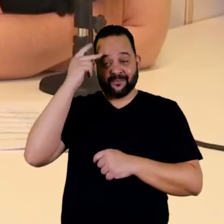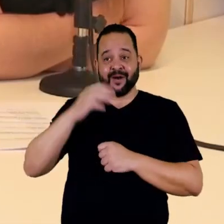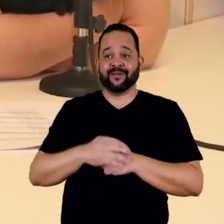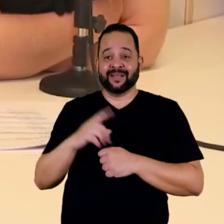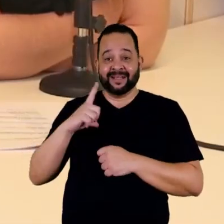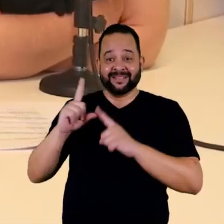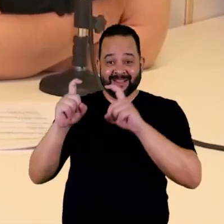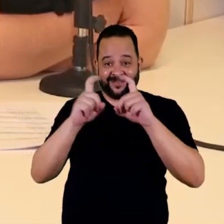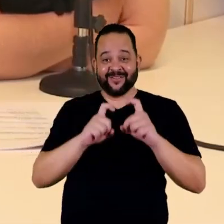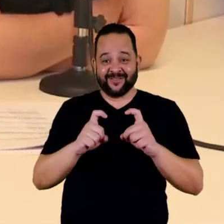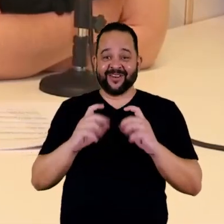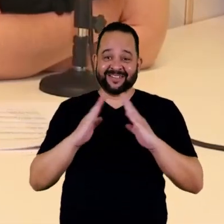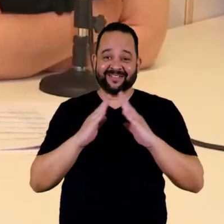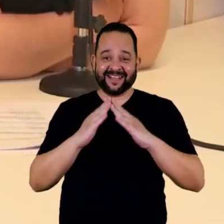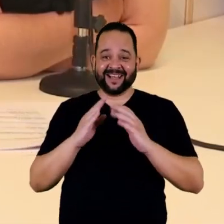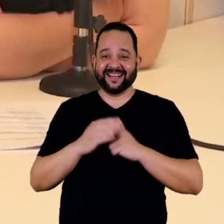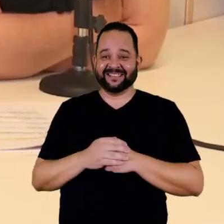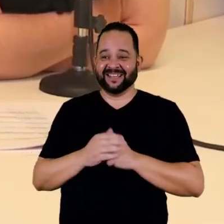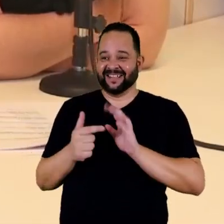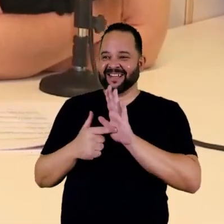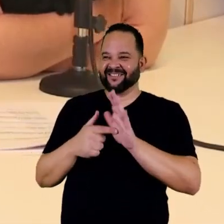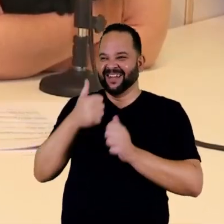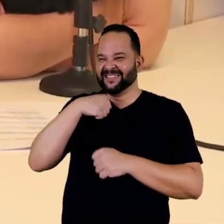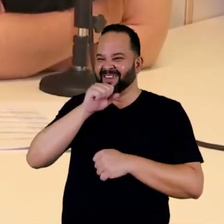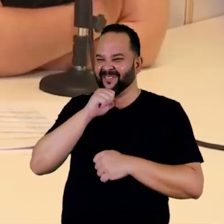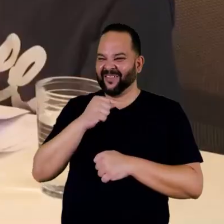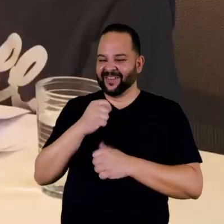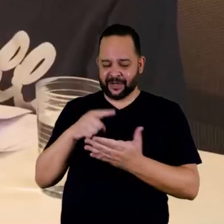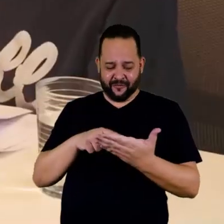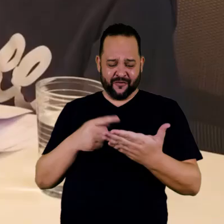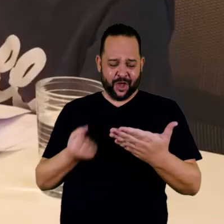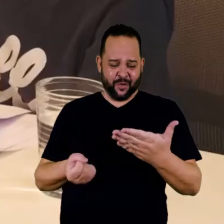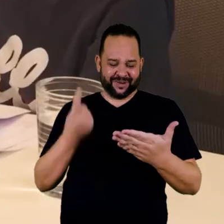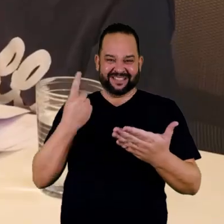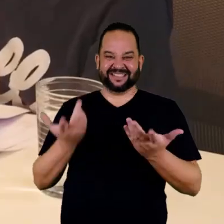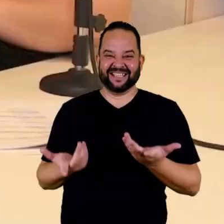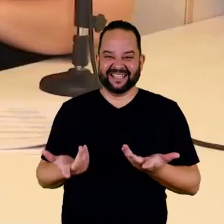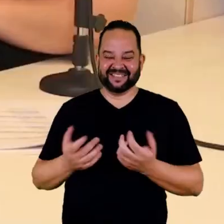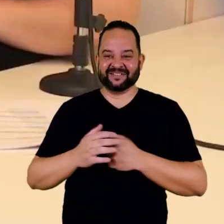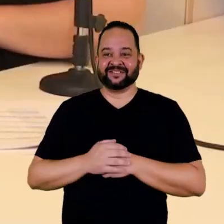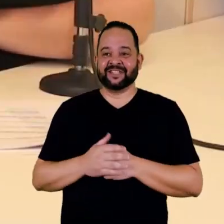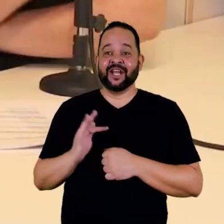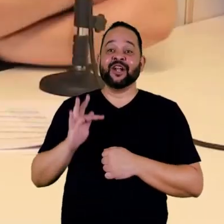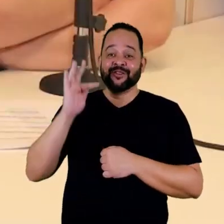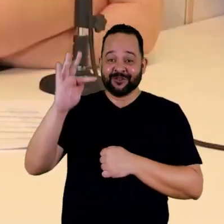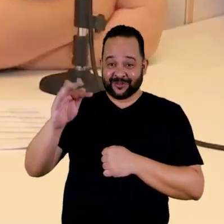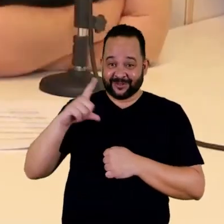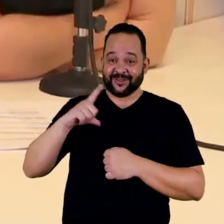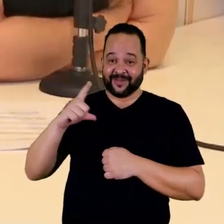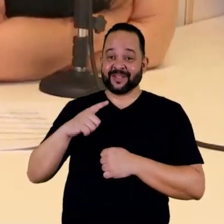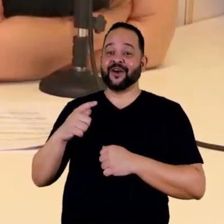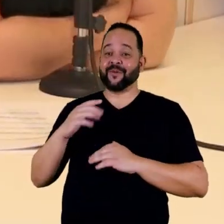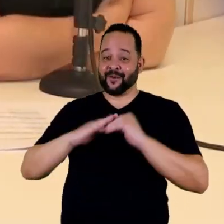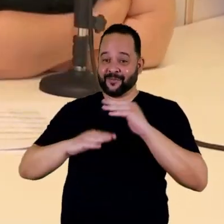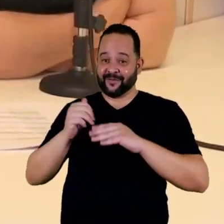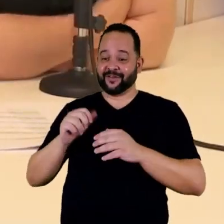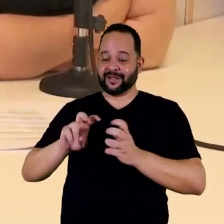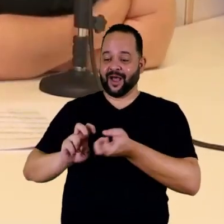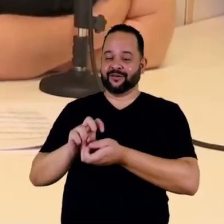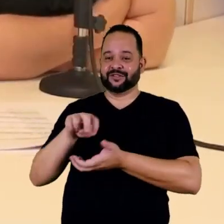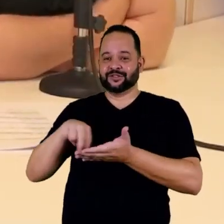aí tem até umas fotos lá em casa eu falo pra minha mãe ah é muito estranho ver isso o futuro teremos uma ginasta